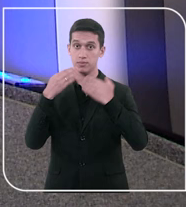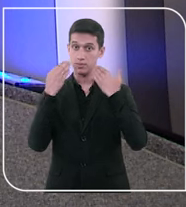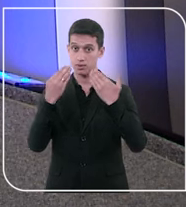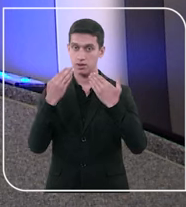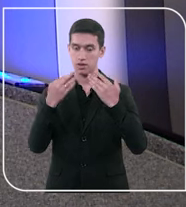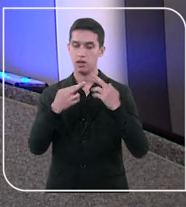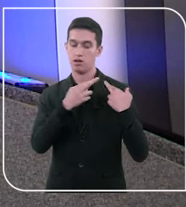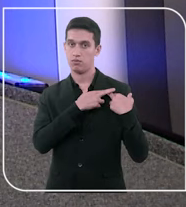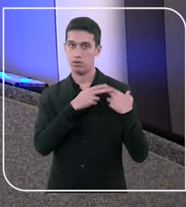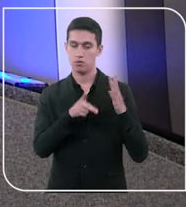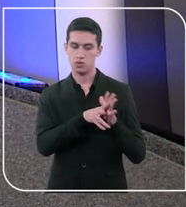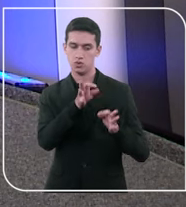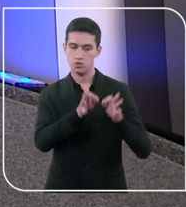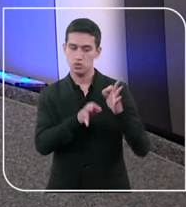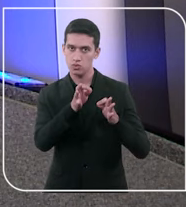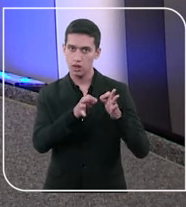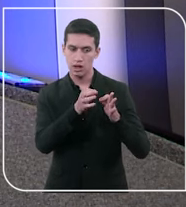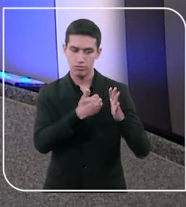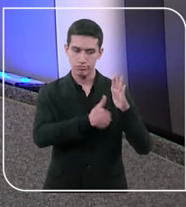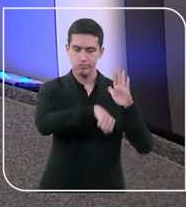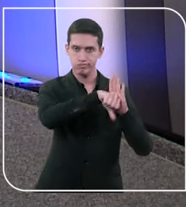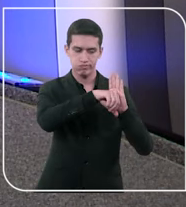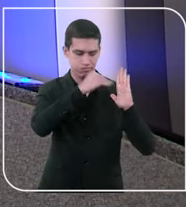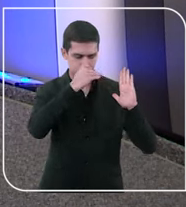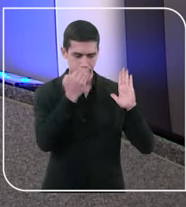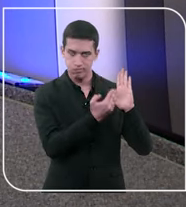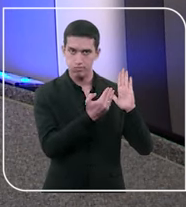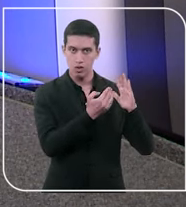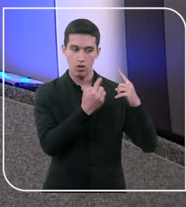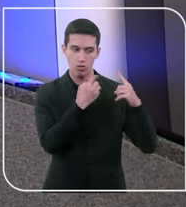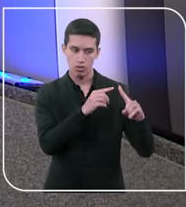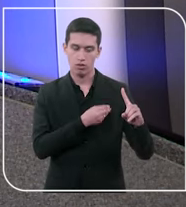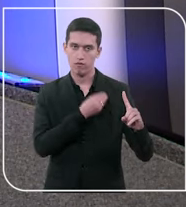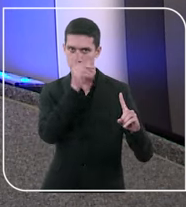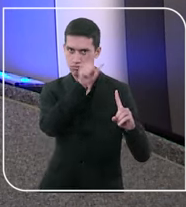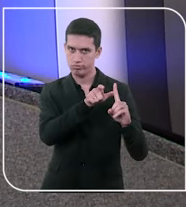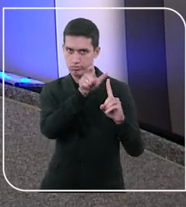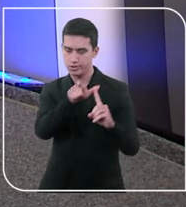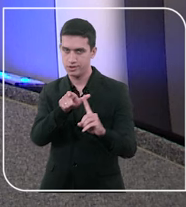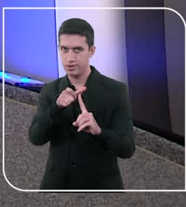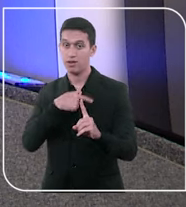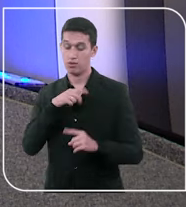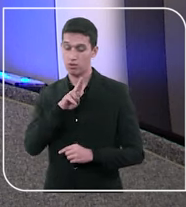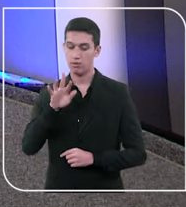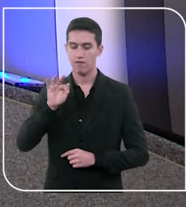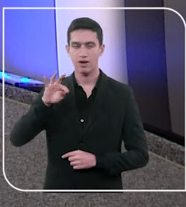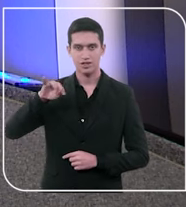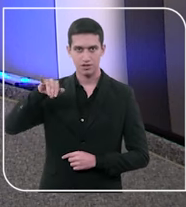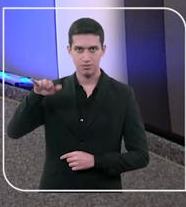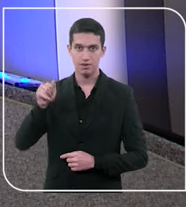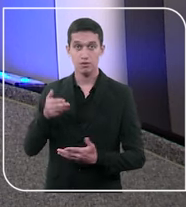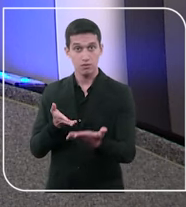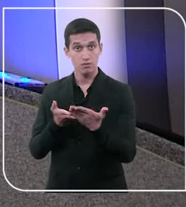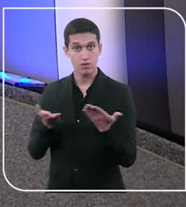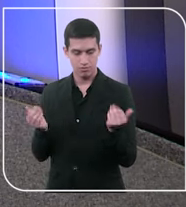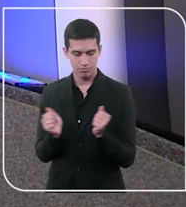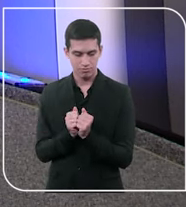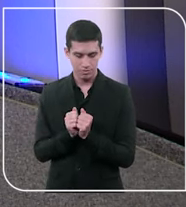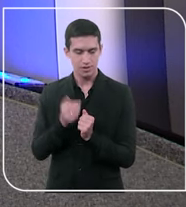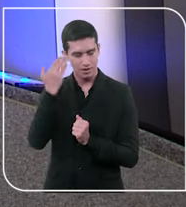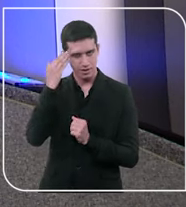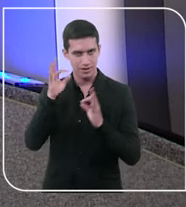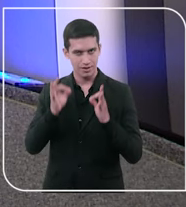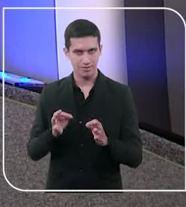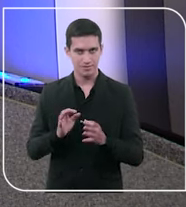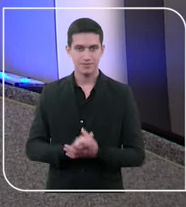É responsável por julgar crimes dolosos contra a vida. Eu sou Fátima Uchoa e convido você a partir de agora para